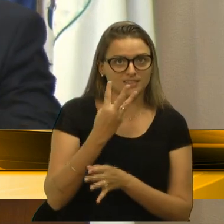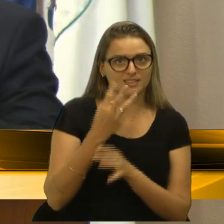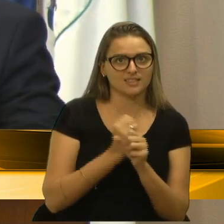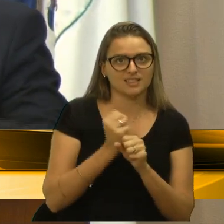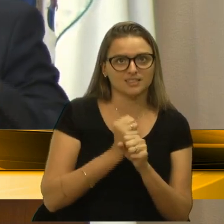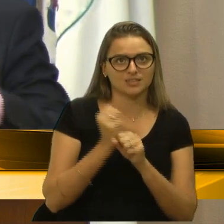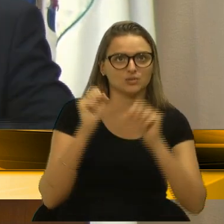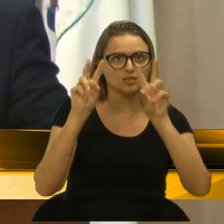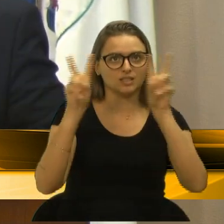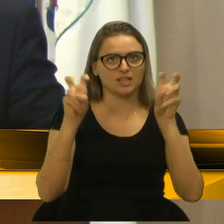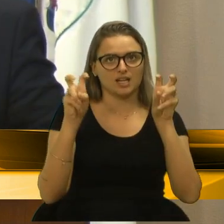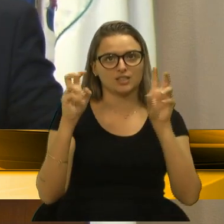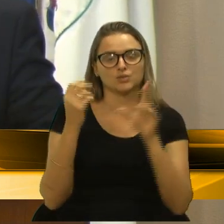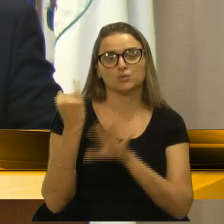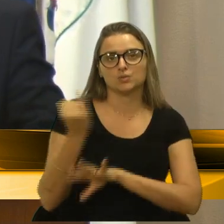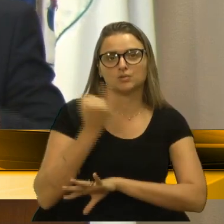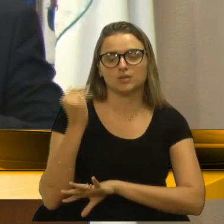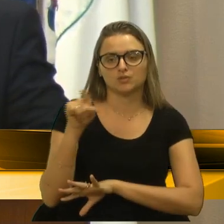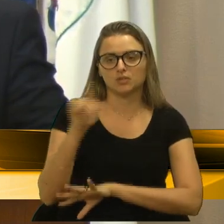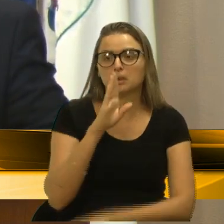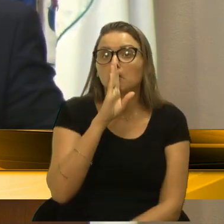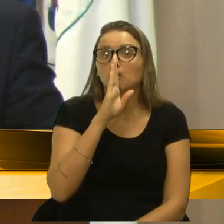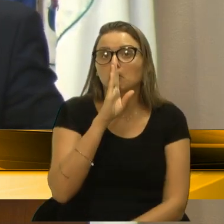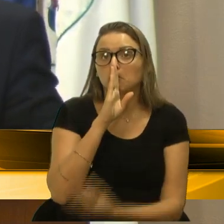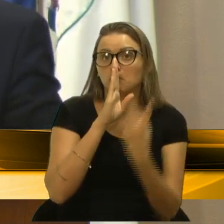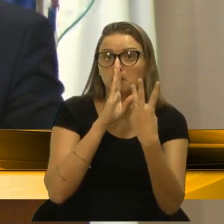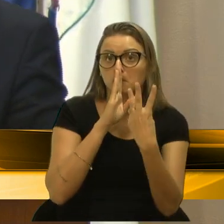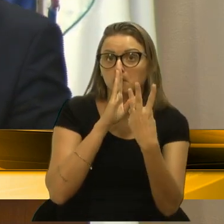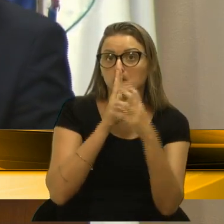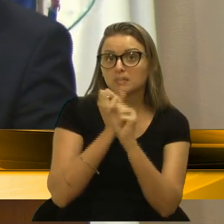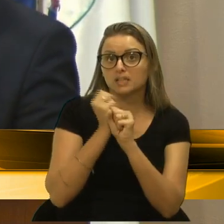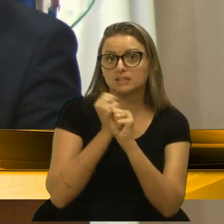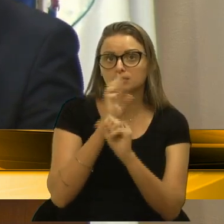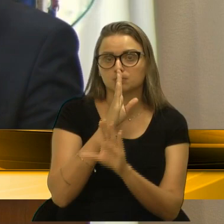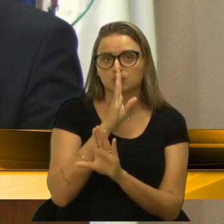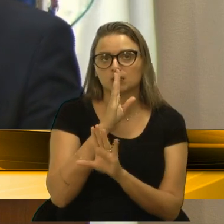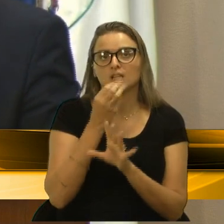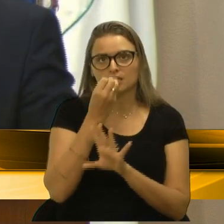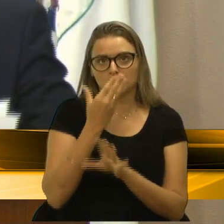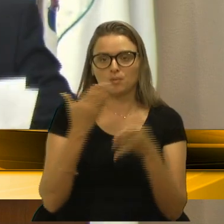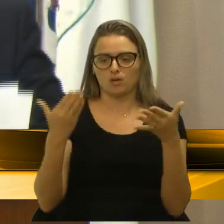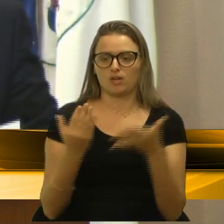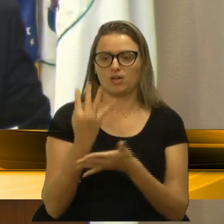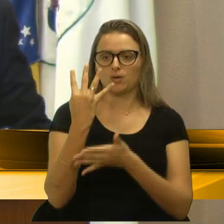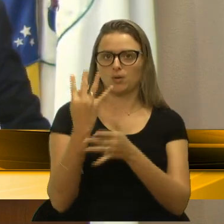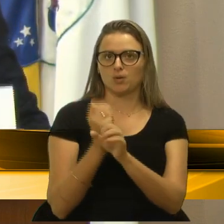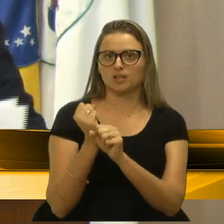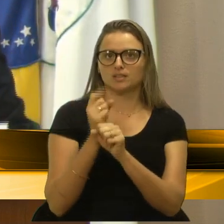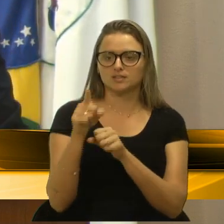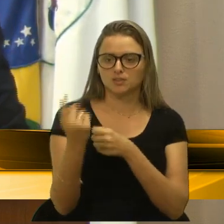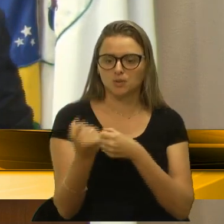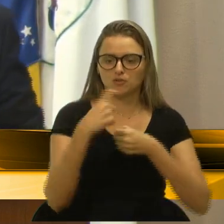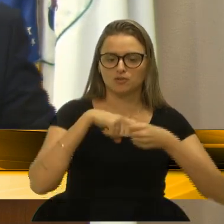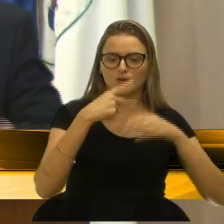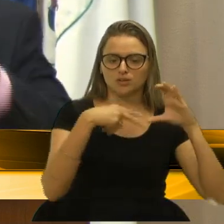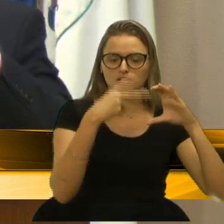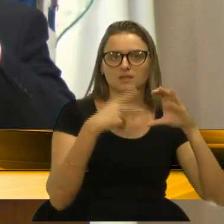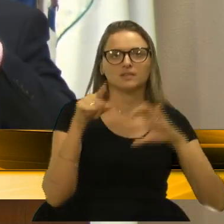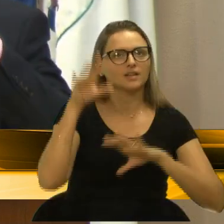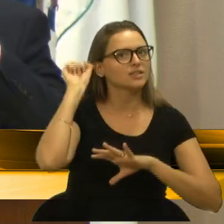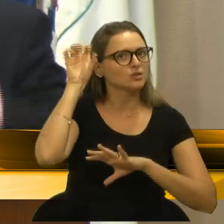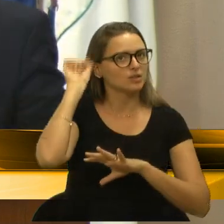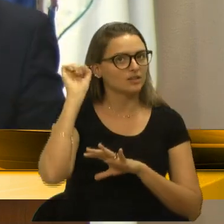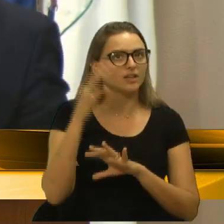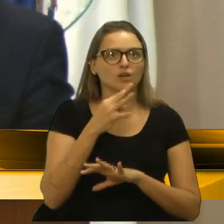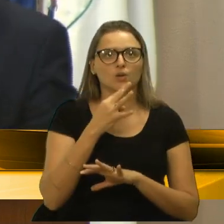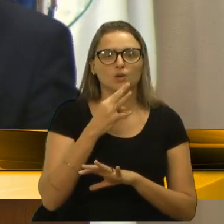assuntos importantes, o senhor se calou aqui, durante 3 anos. Então, que bom que no 4º ano, na sua volta, a gente vai lhe ouvir. Pelo menos conhecer um